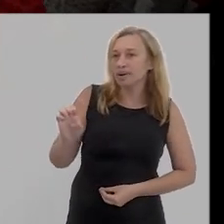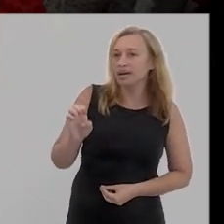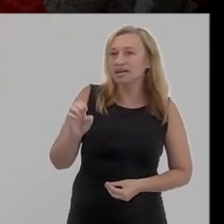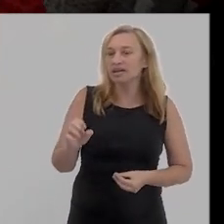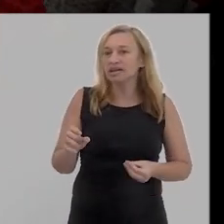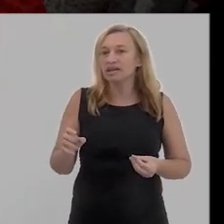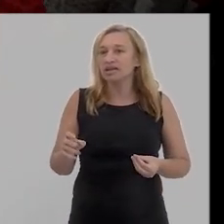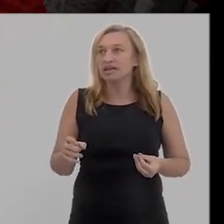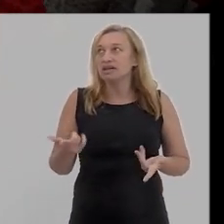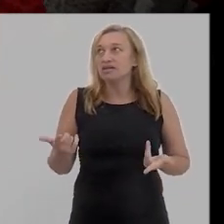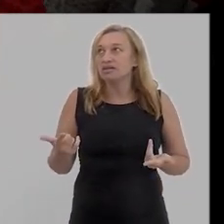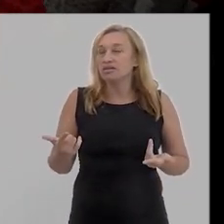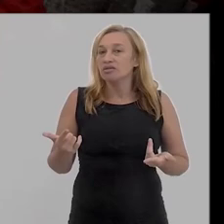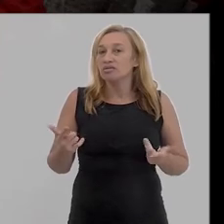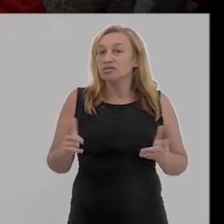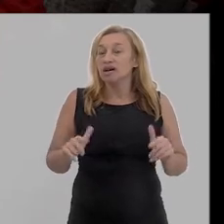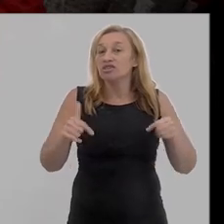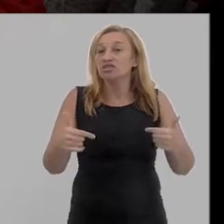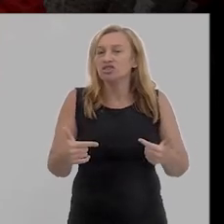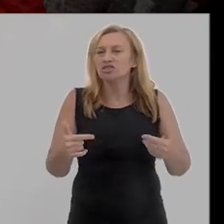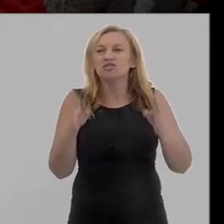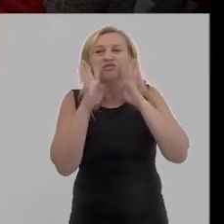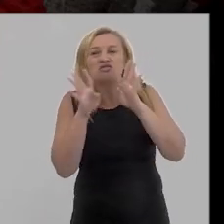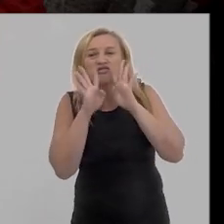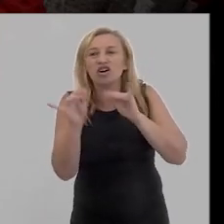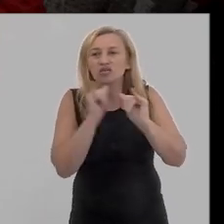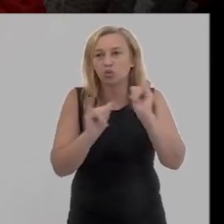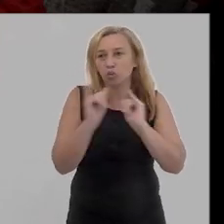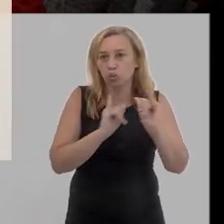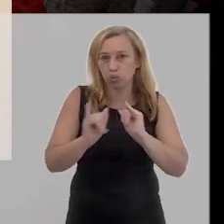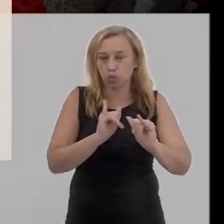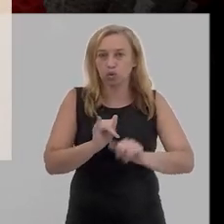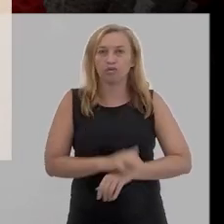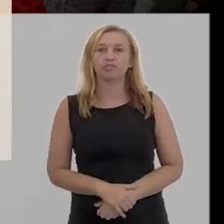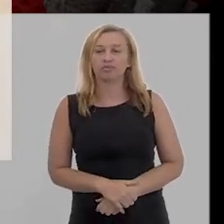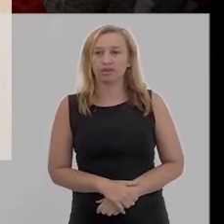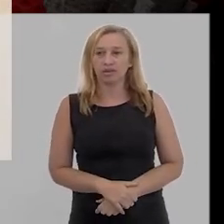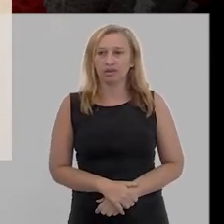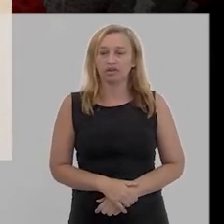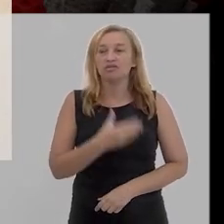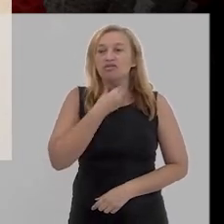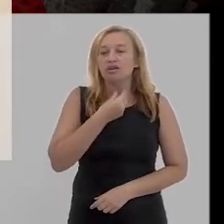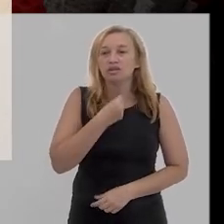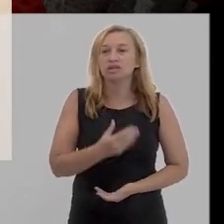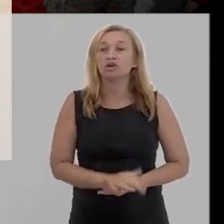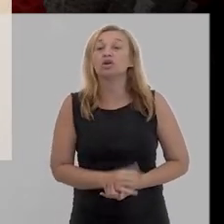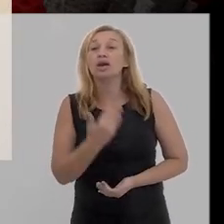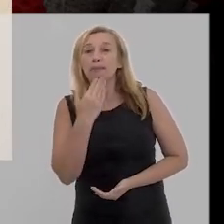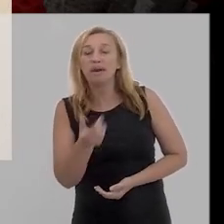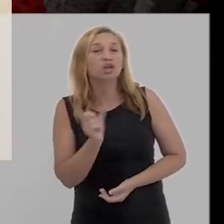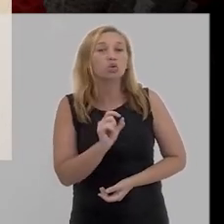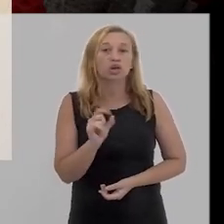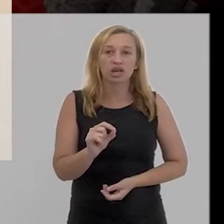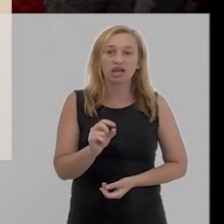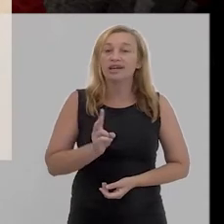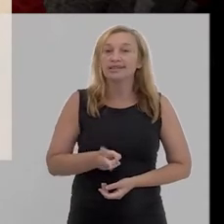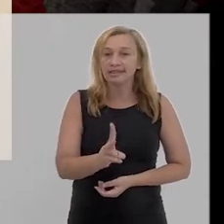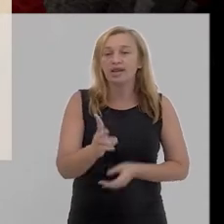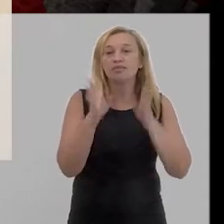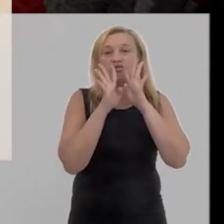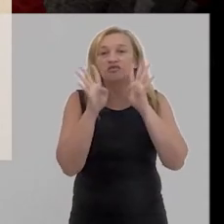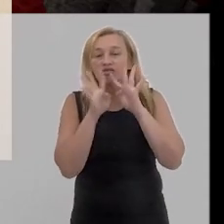né, com tanta fake news em torno da vacinação infantil? O que a gente pede é o seguinte: isso, fake news